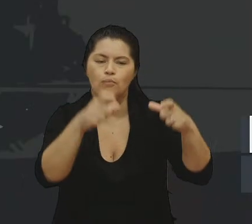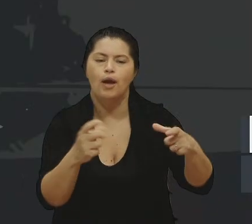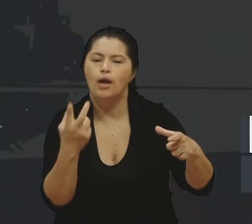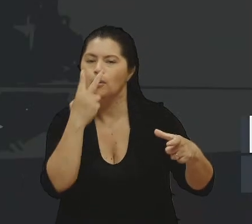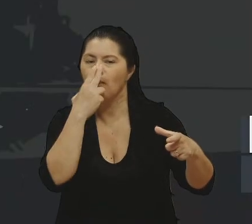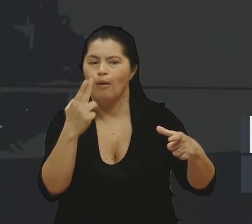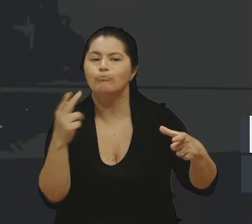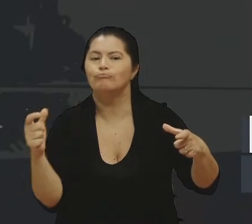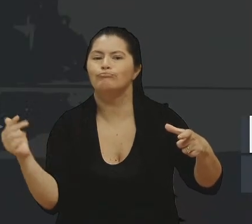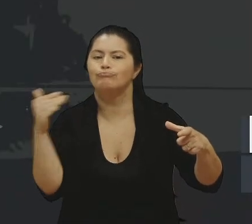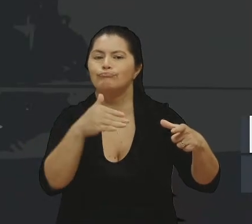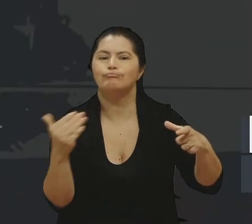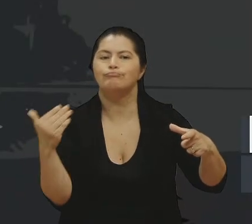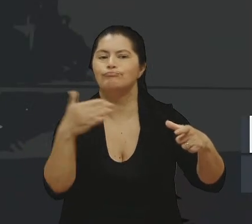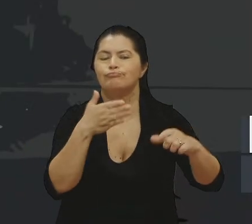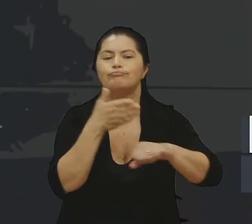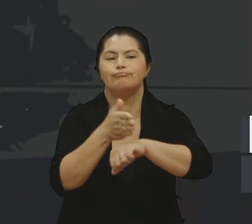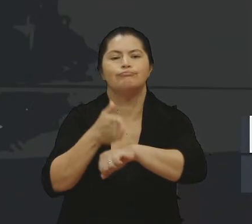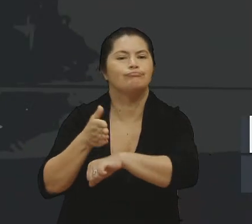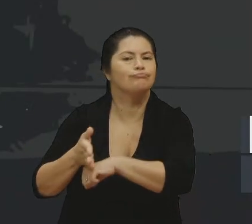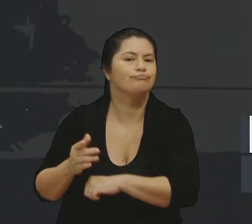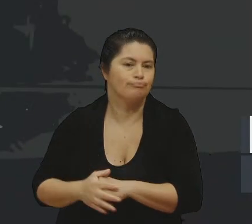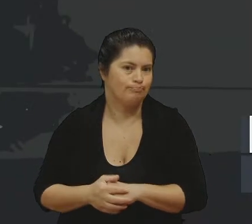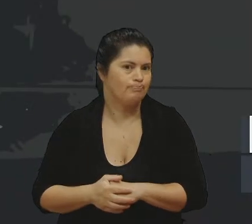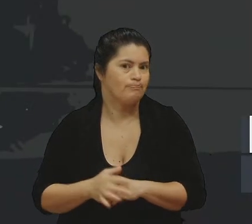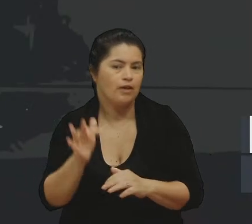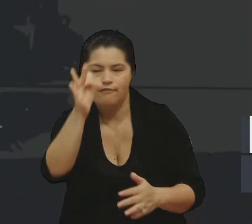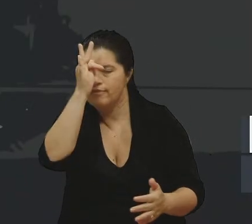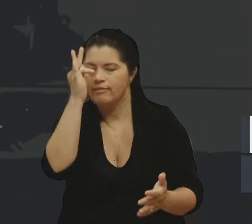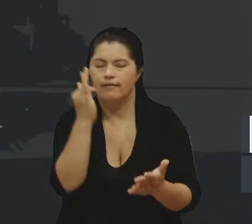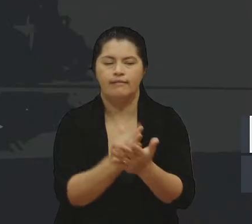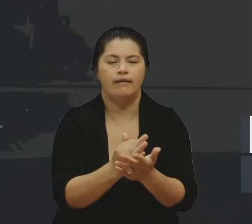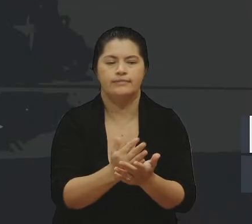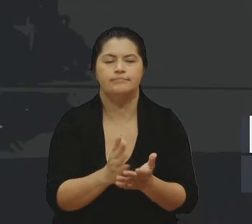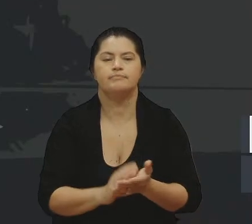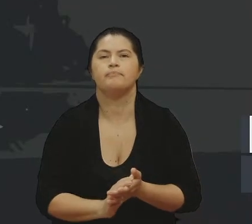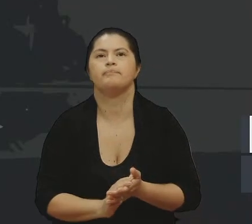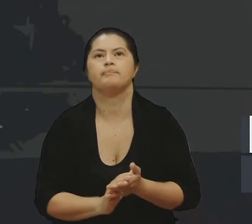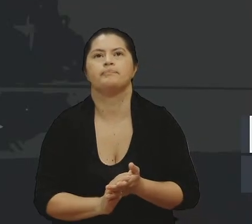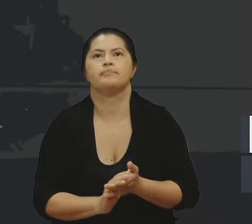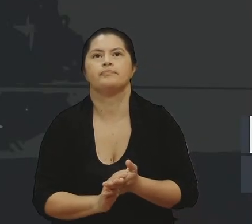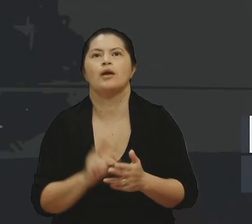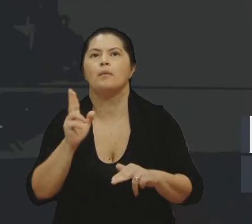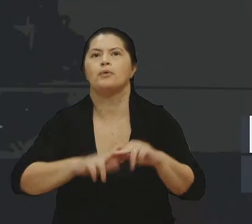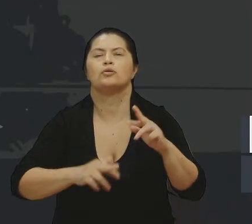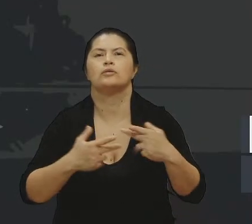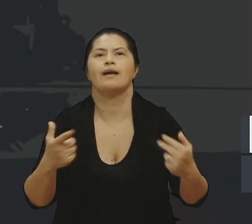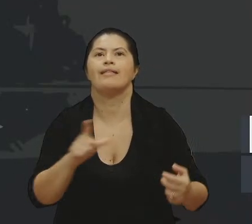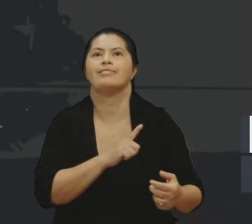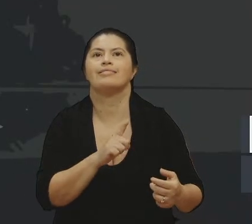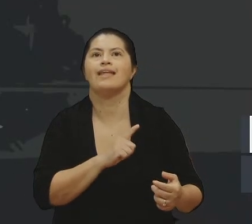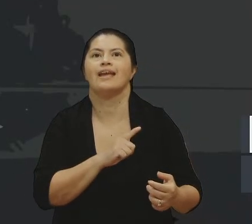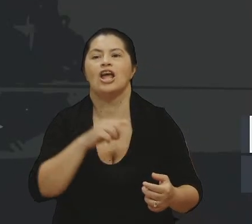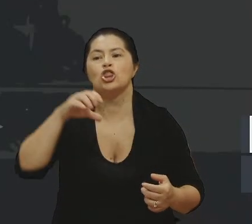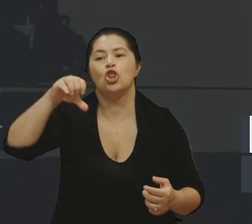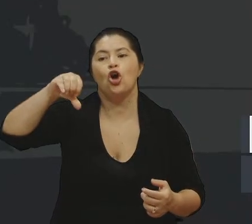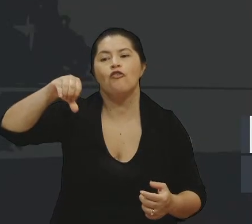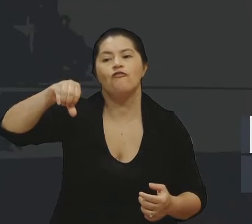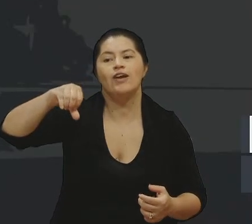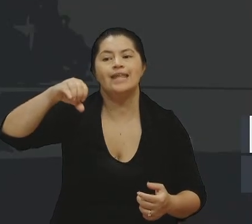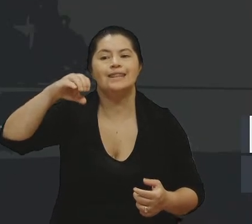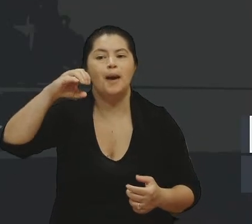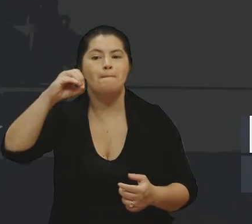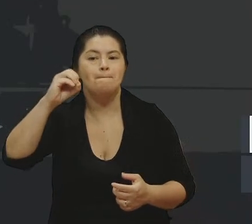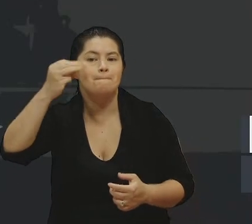coisas que você pode fazer. Fidelidade eu uso na Tudo em Grãos. Para vocês terem uma ideia, o nosso clube de fidelidade tem 90 mil CPFs